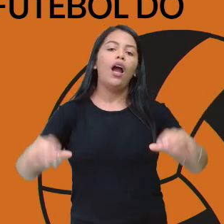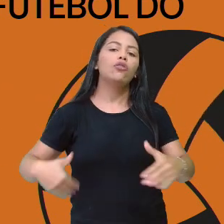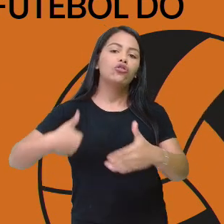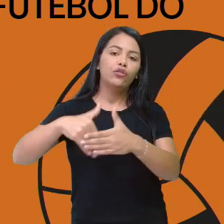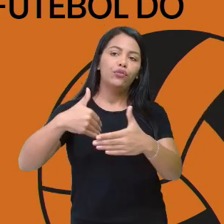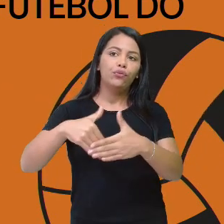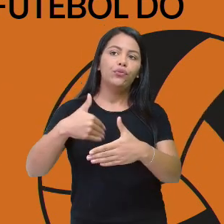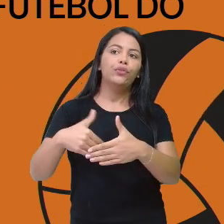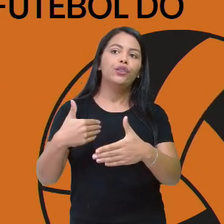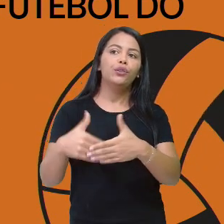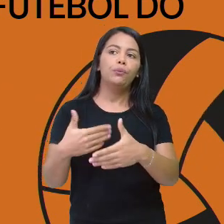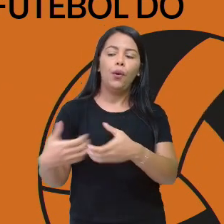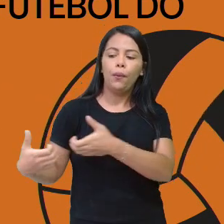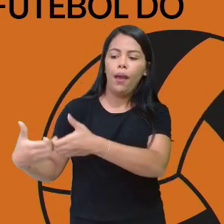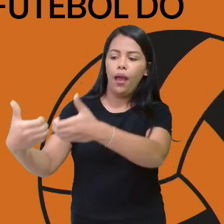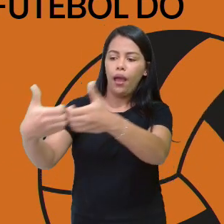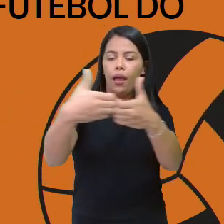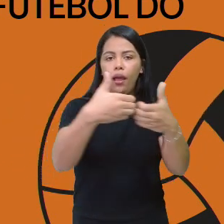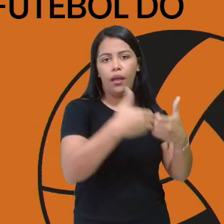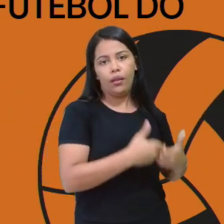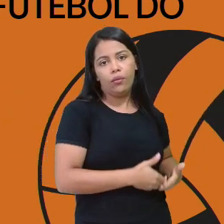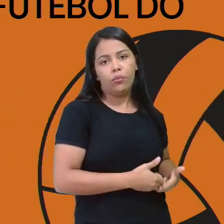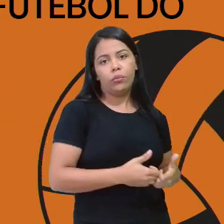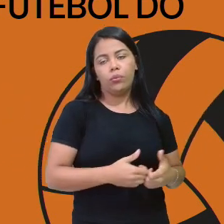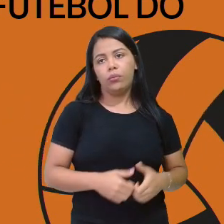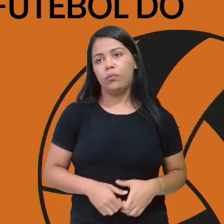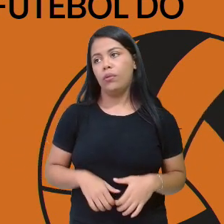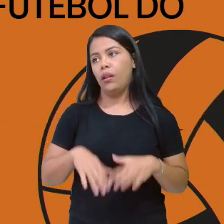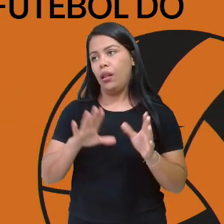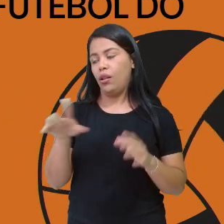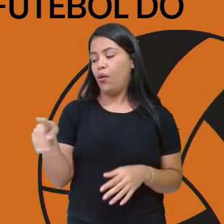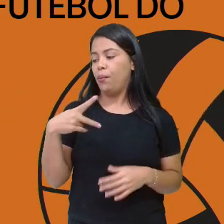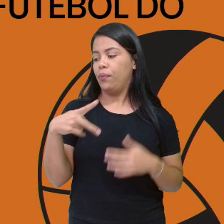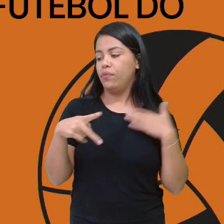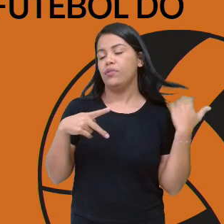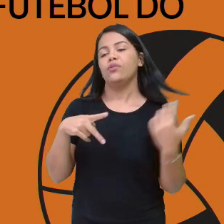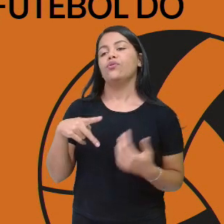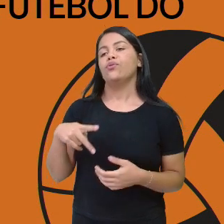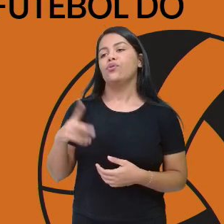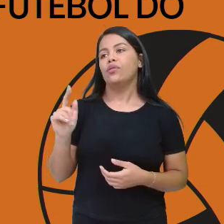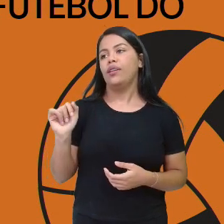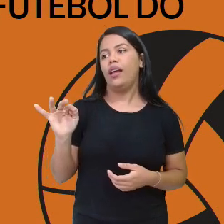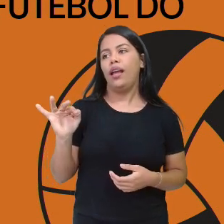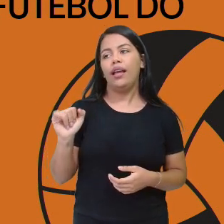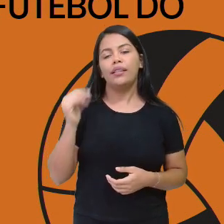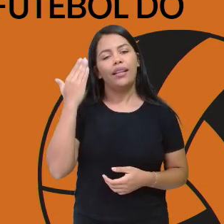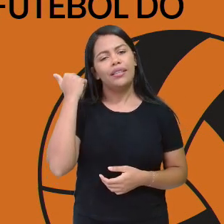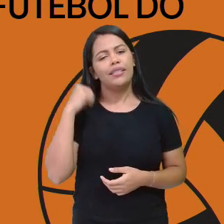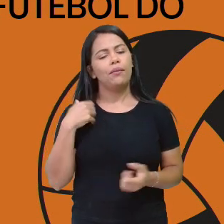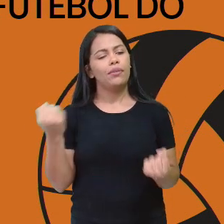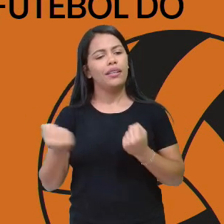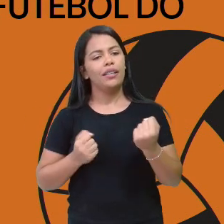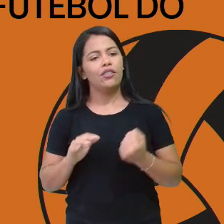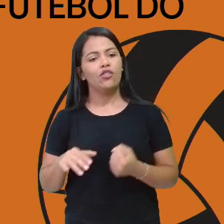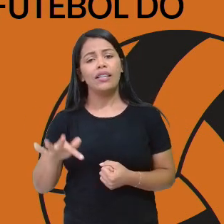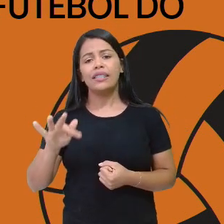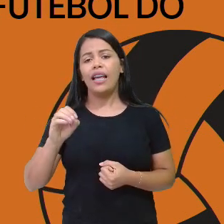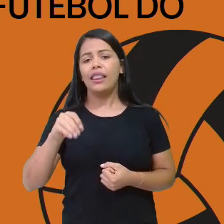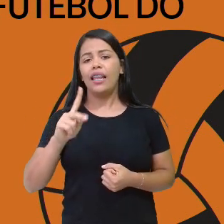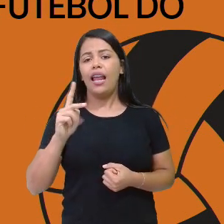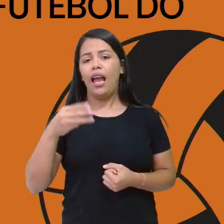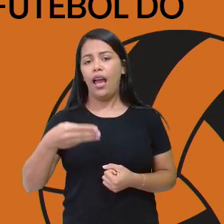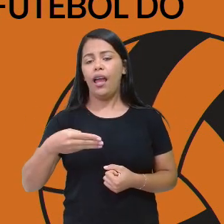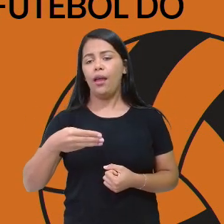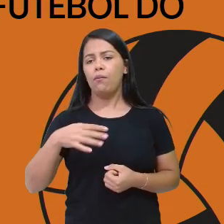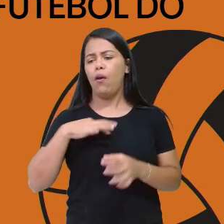no máximo. Professora Kátia, você que é uma pessoa que entende de direção, você que dirige, né? 70 quilômetros é uma